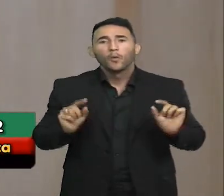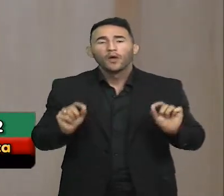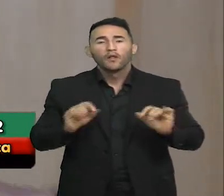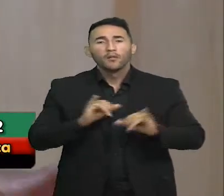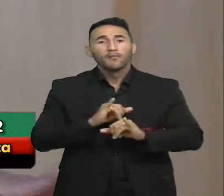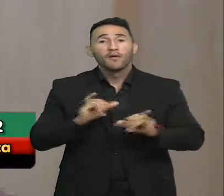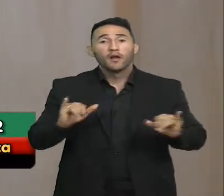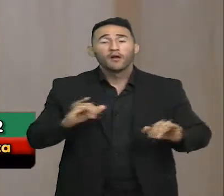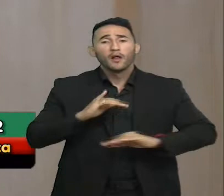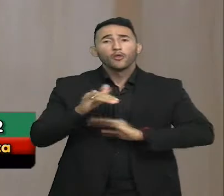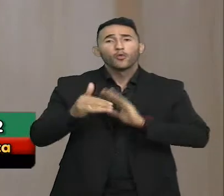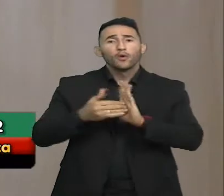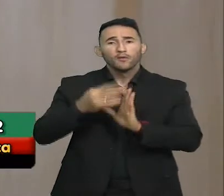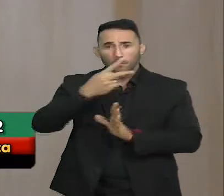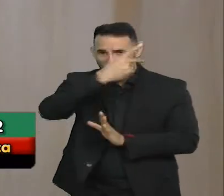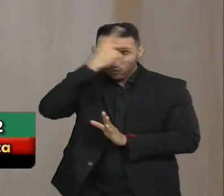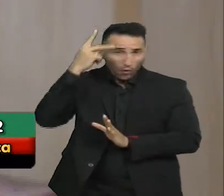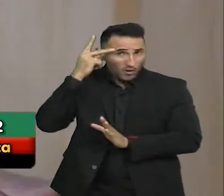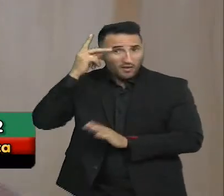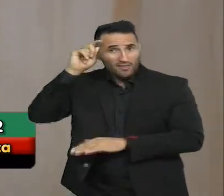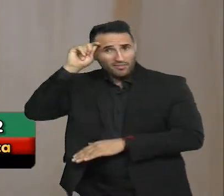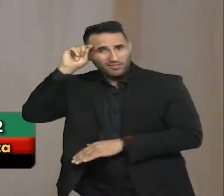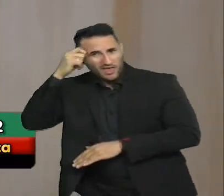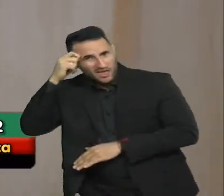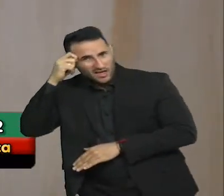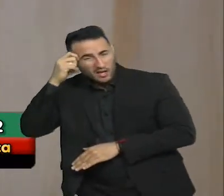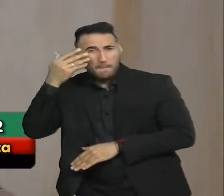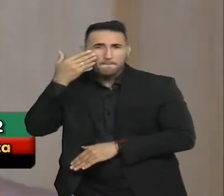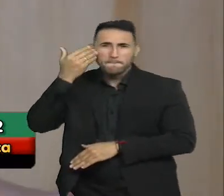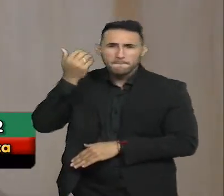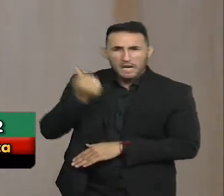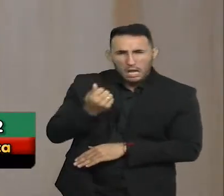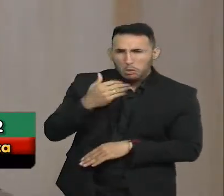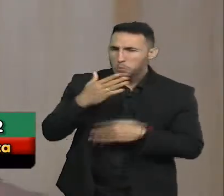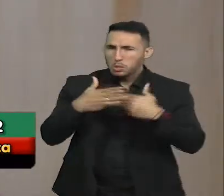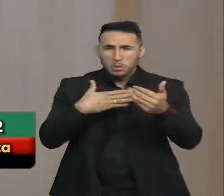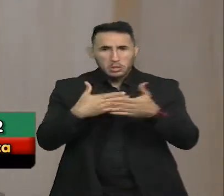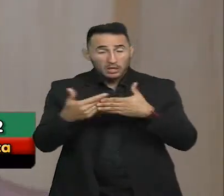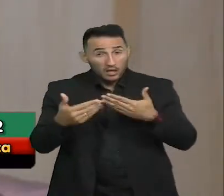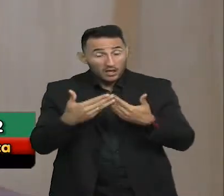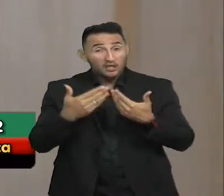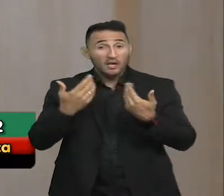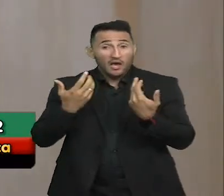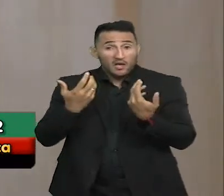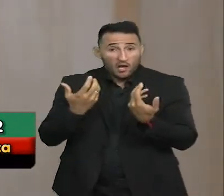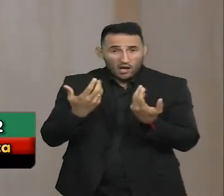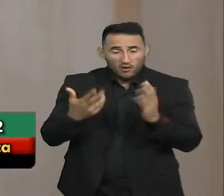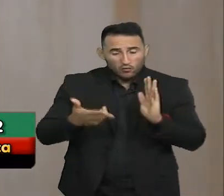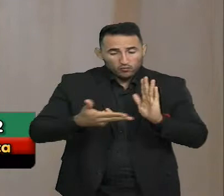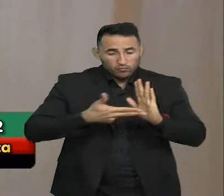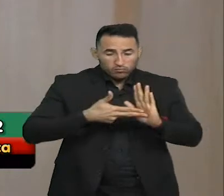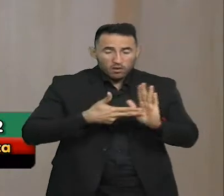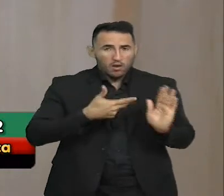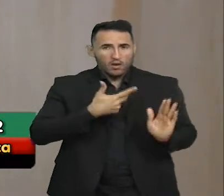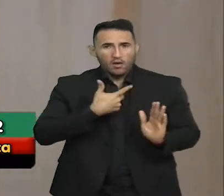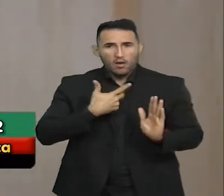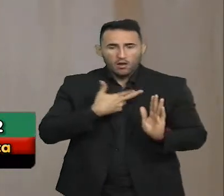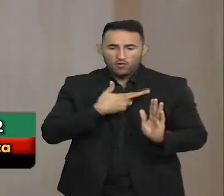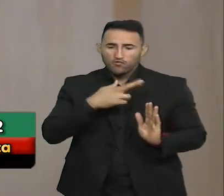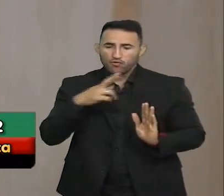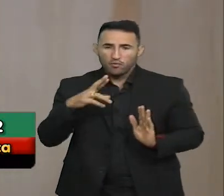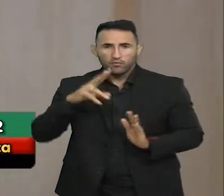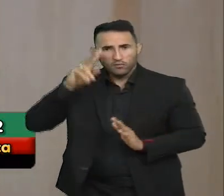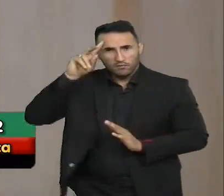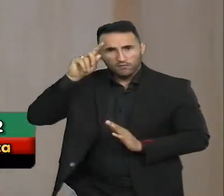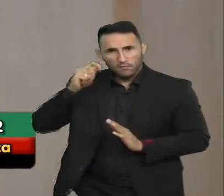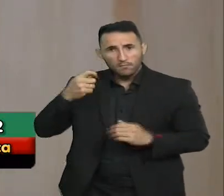todos, negros e não negros, que professem esta religião, que ele precisa ter